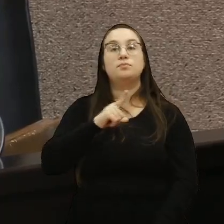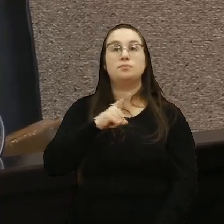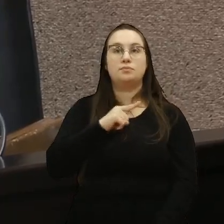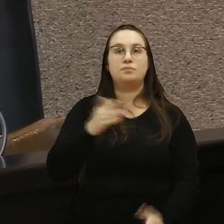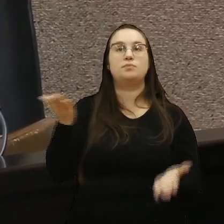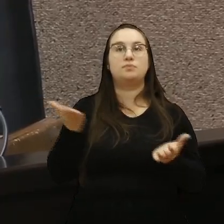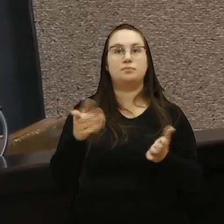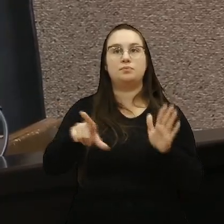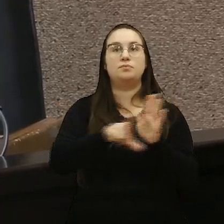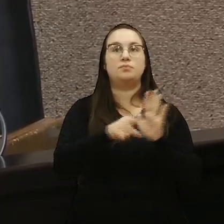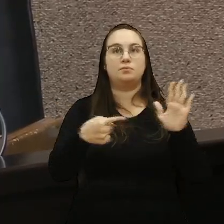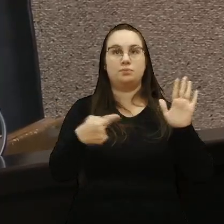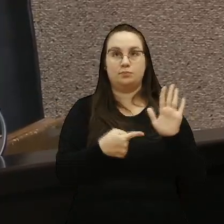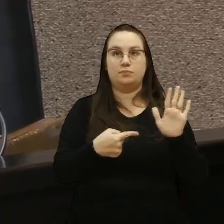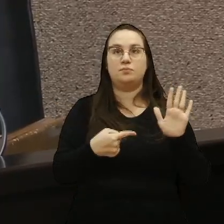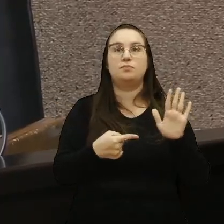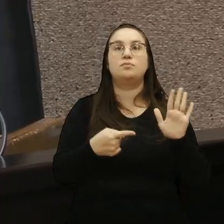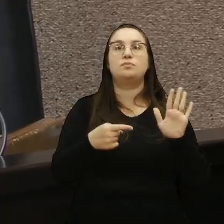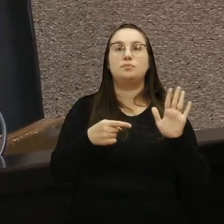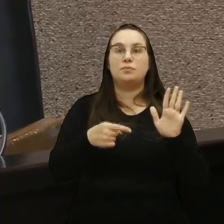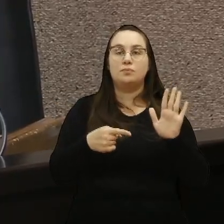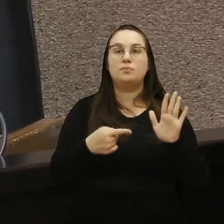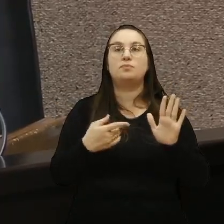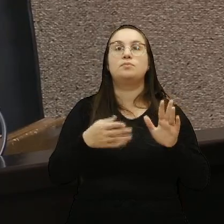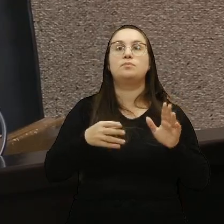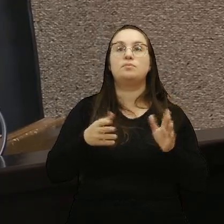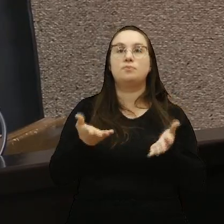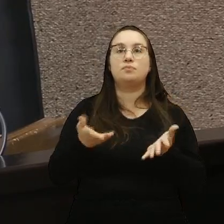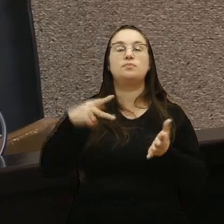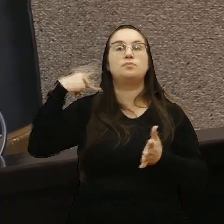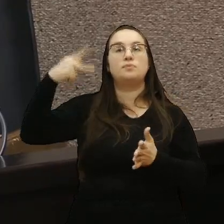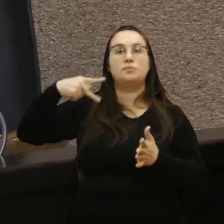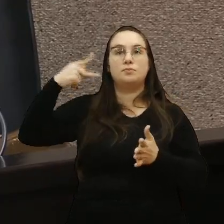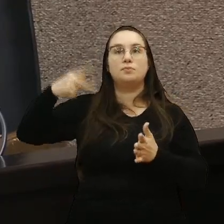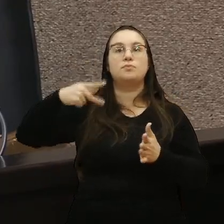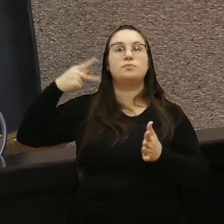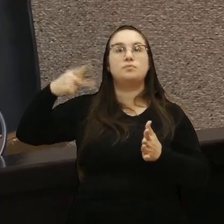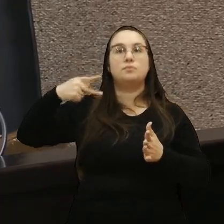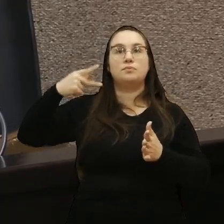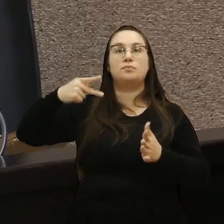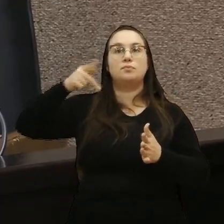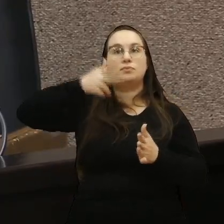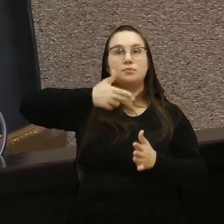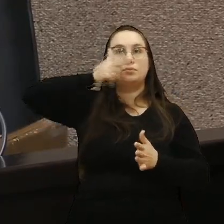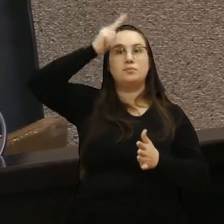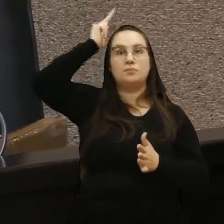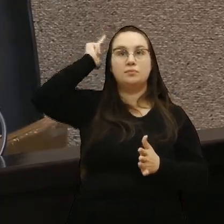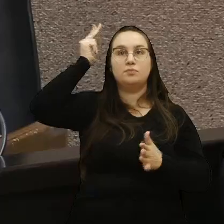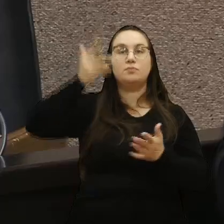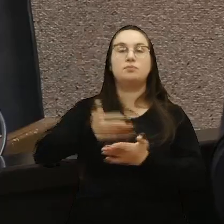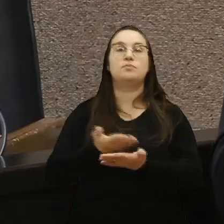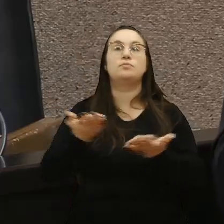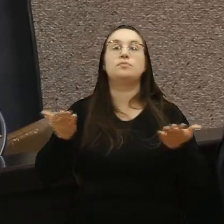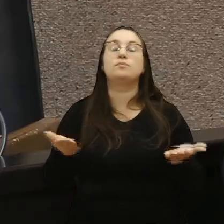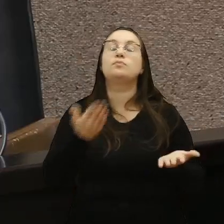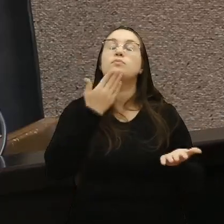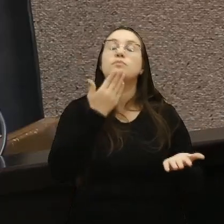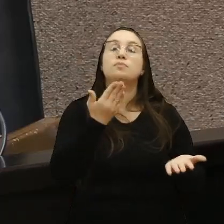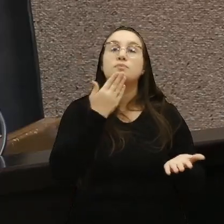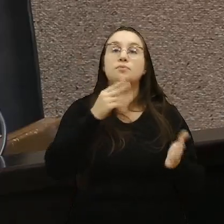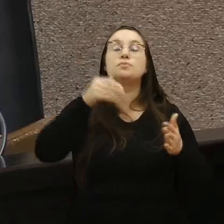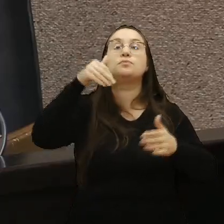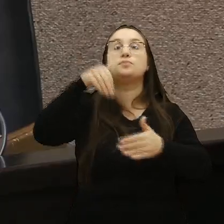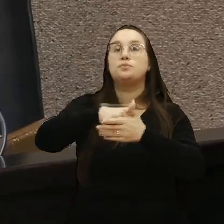Já existe uma legislação promulgada pelo então vereador, na época, Flávio Cassina. Então, a gente pede que os